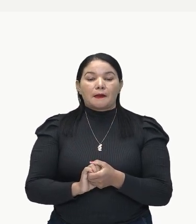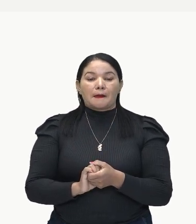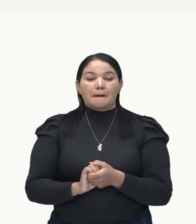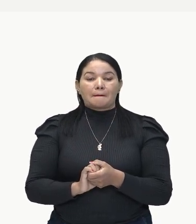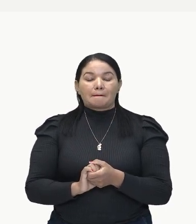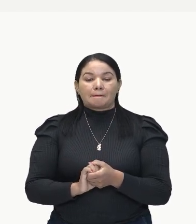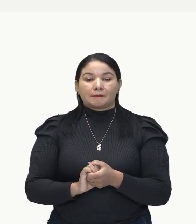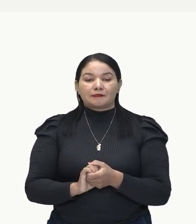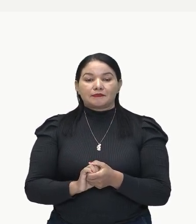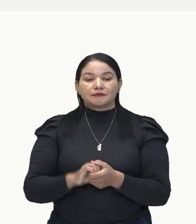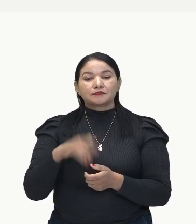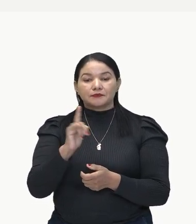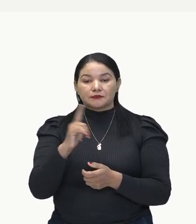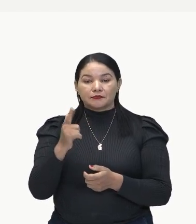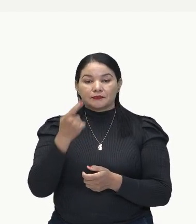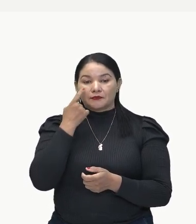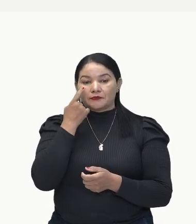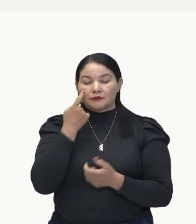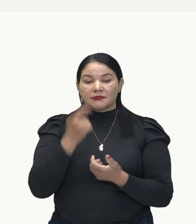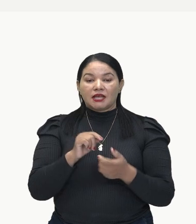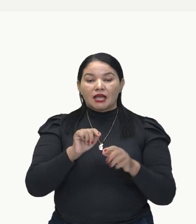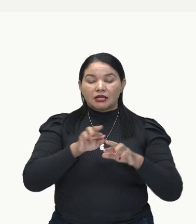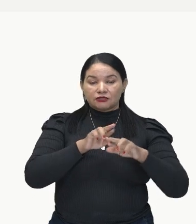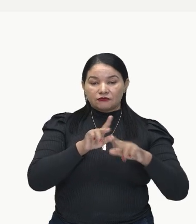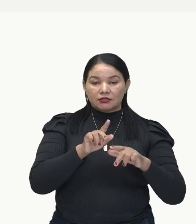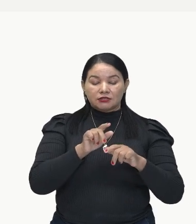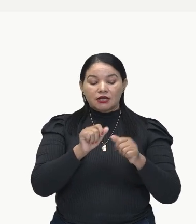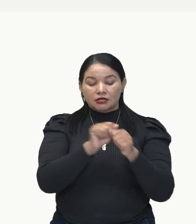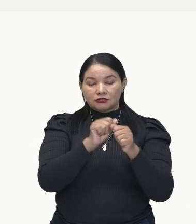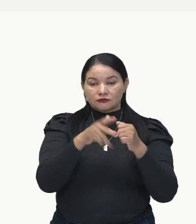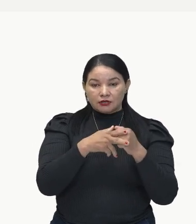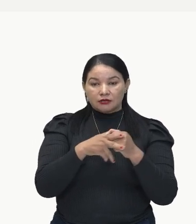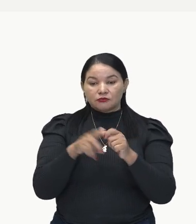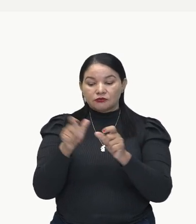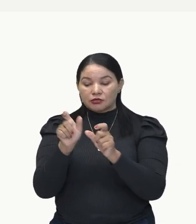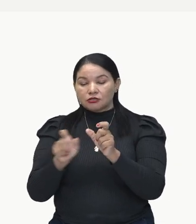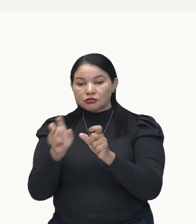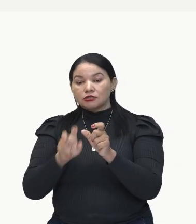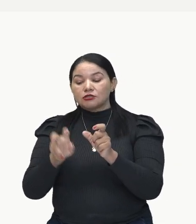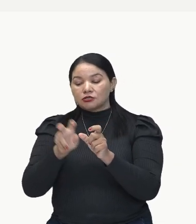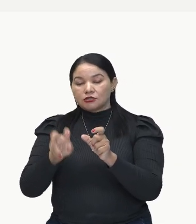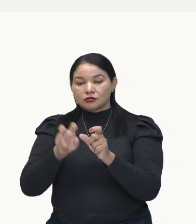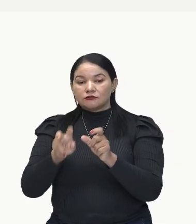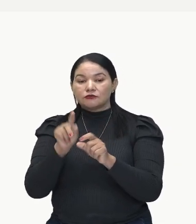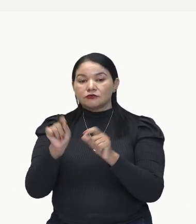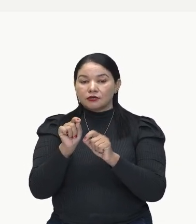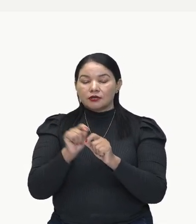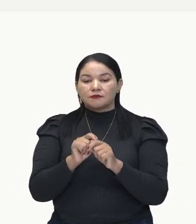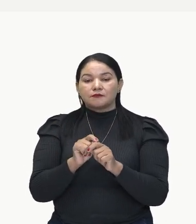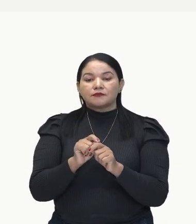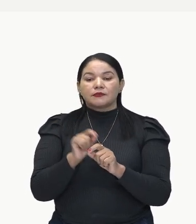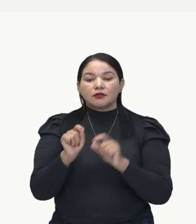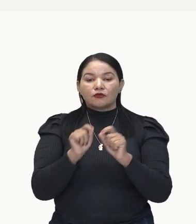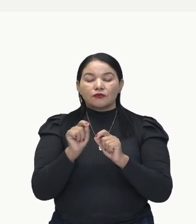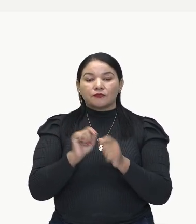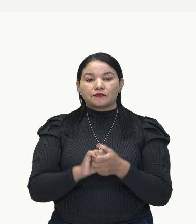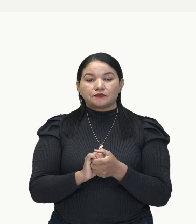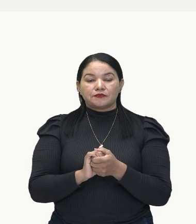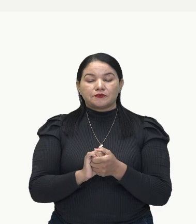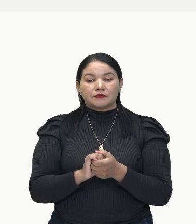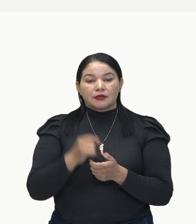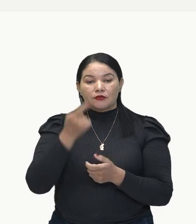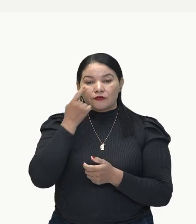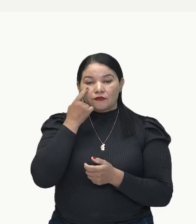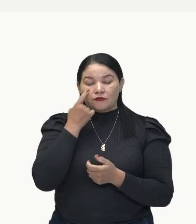E as diferenças entre advérbios e adjetivos, para a gente não confundir, né? Então, para não confundir advérbio com adjetivo, precisamos